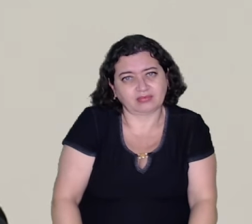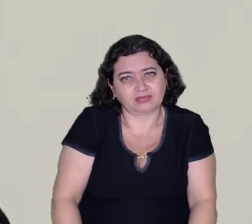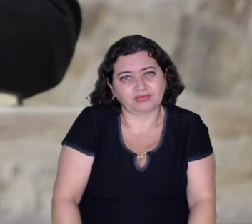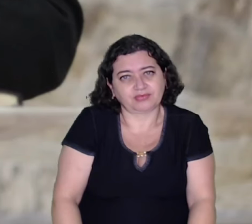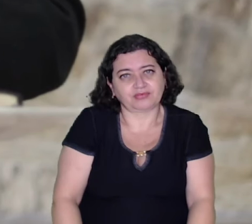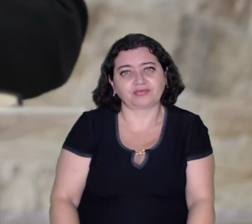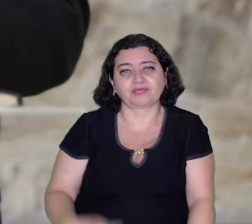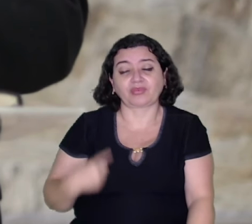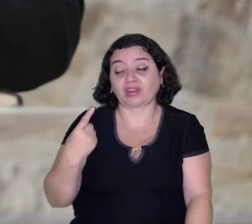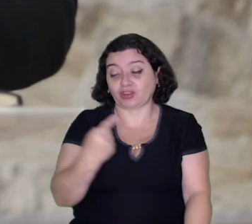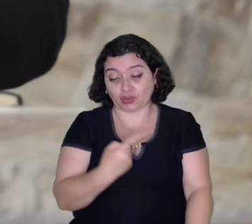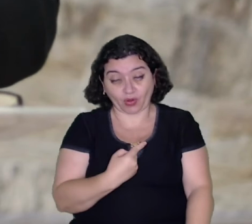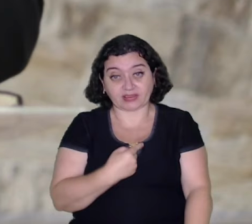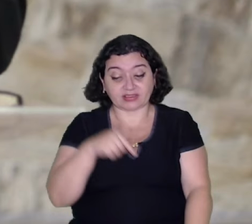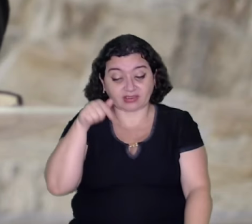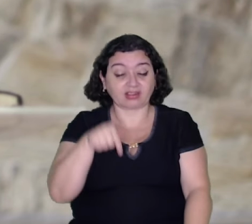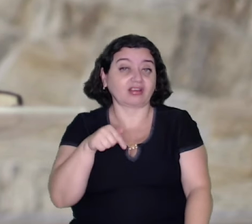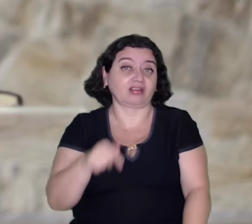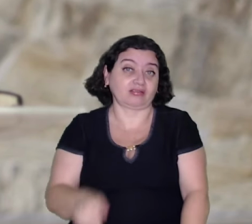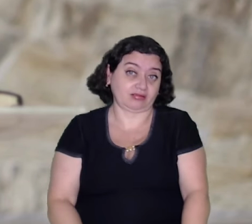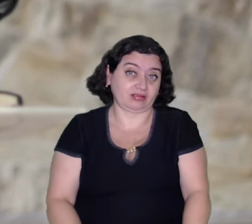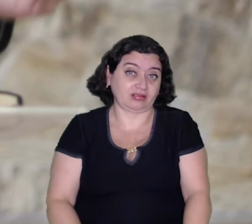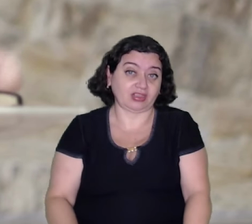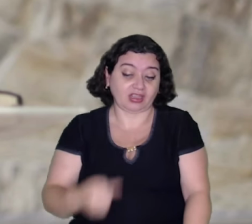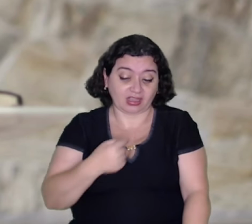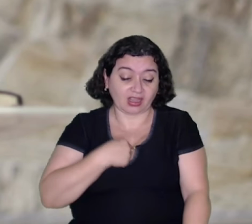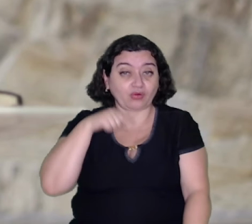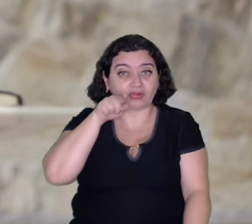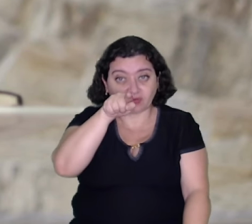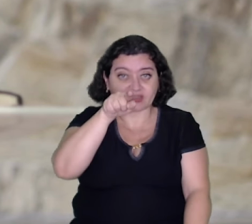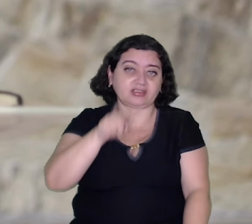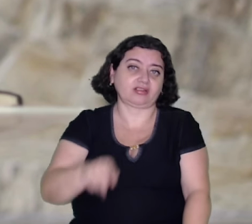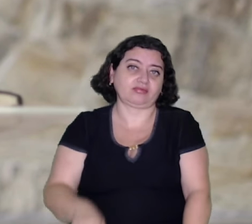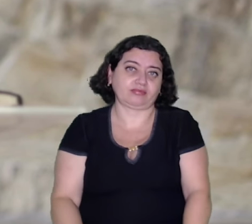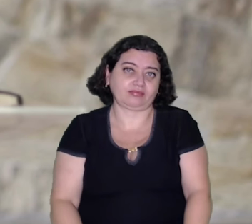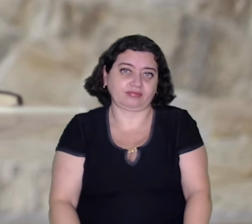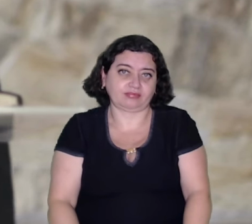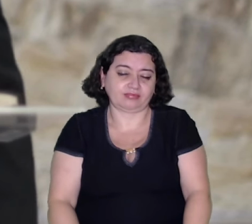E nós, queridos, eu e você,